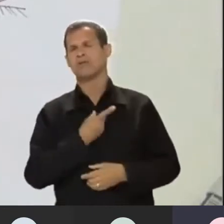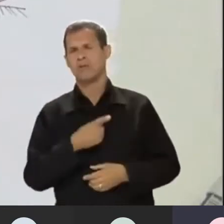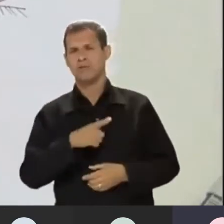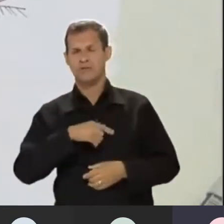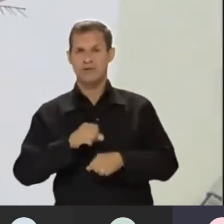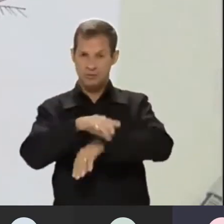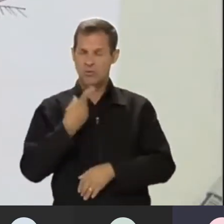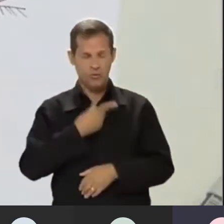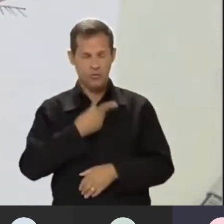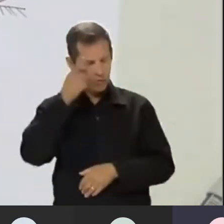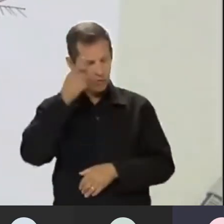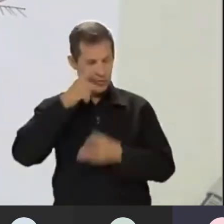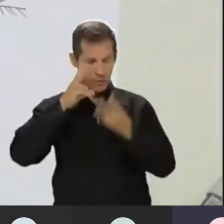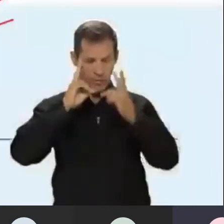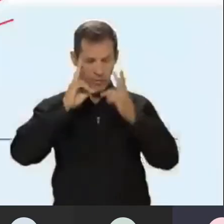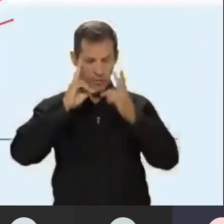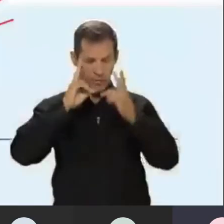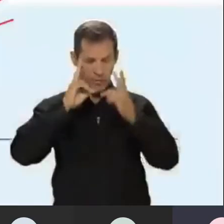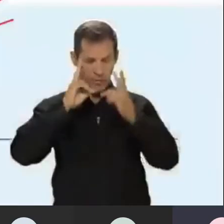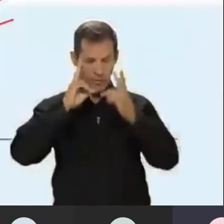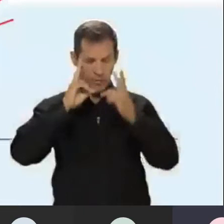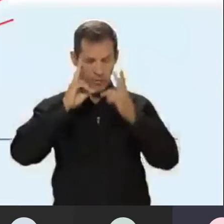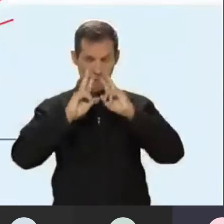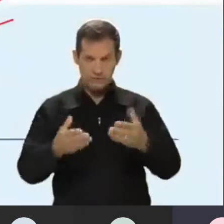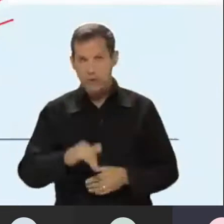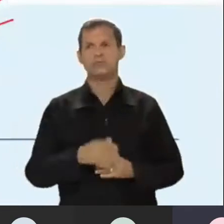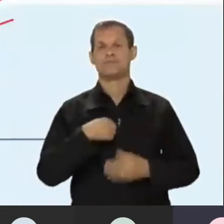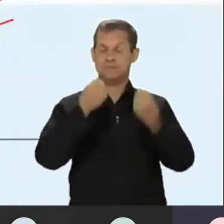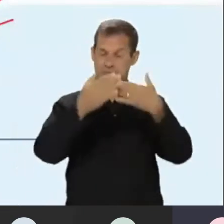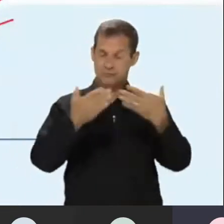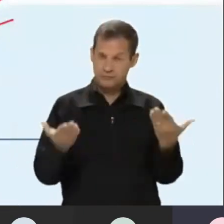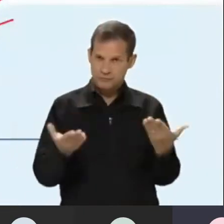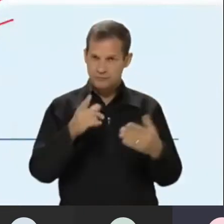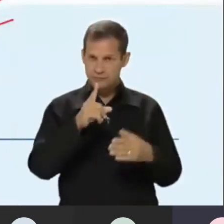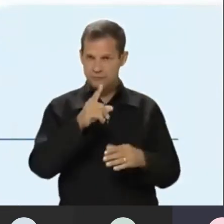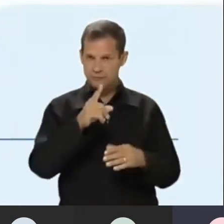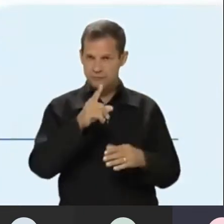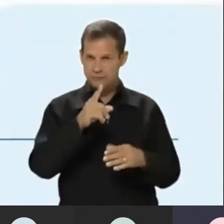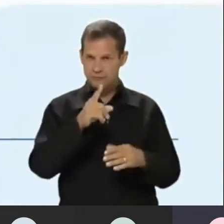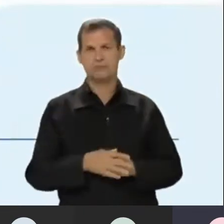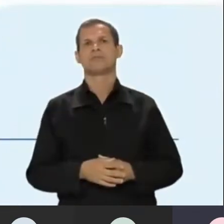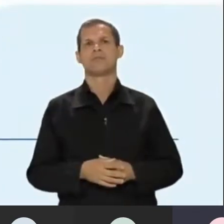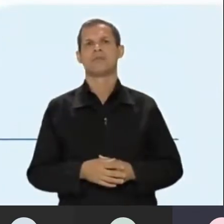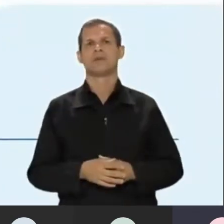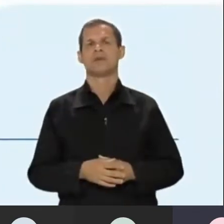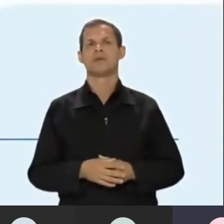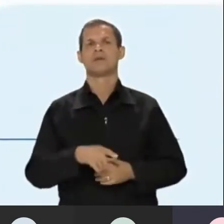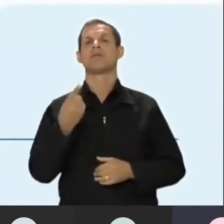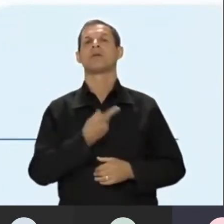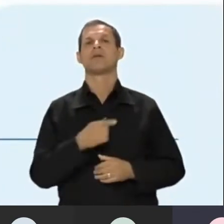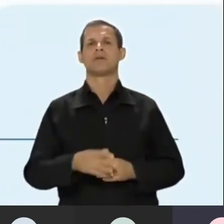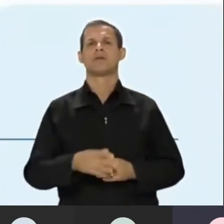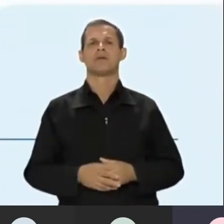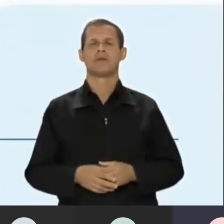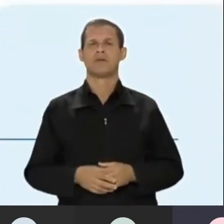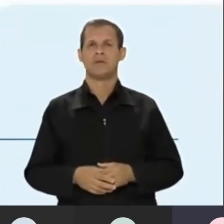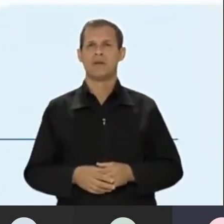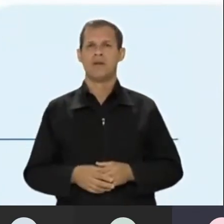gente for aqui no quadro, a gente consegue ver alguns exemplos disso que eu tô falando para você. Tá? Então aqui a gente tem